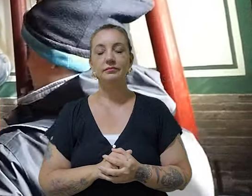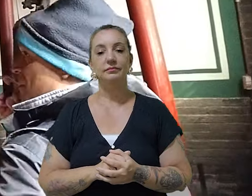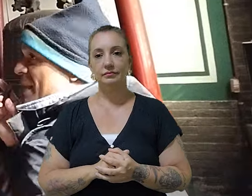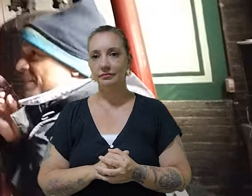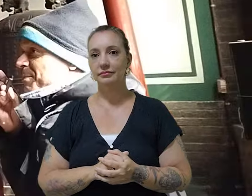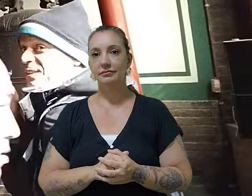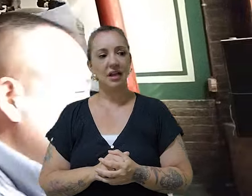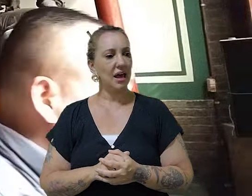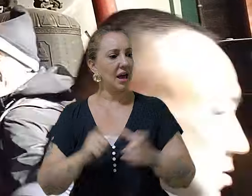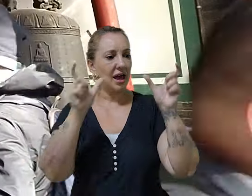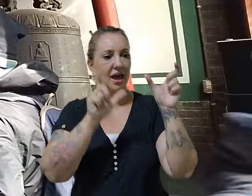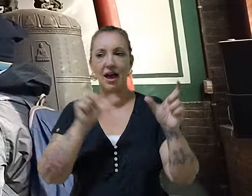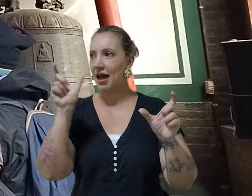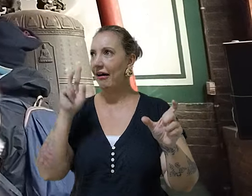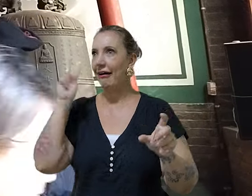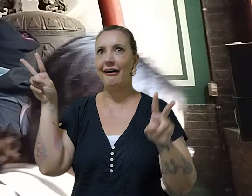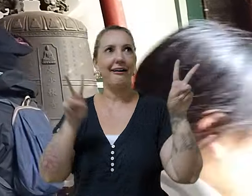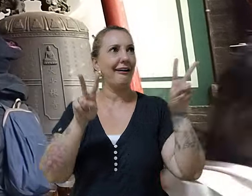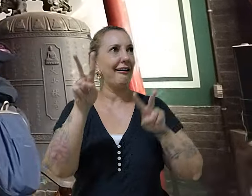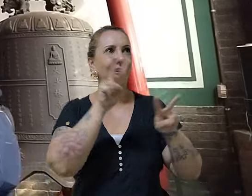É muita imagem para a gente ver, né?